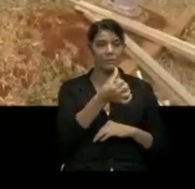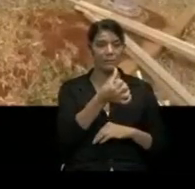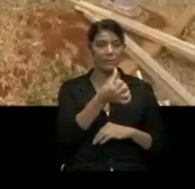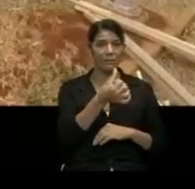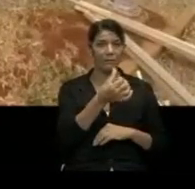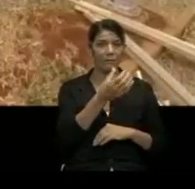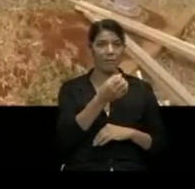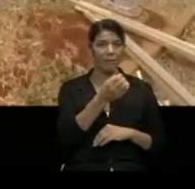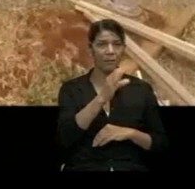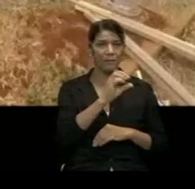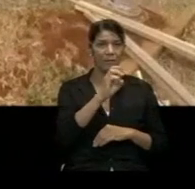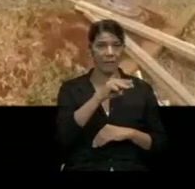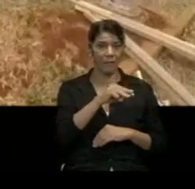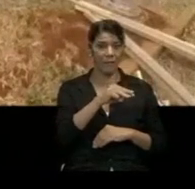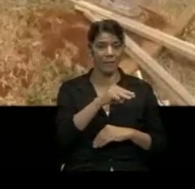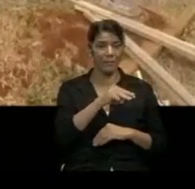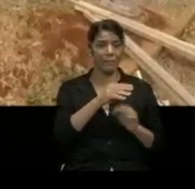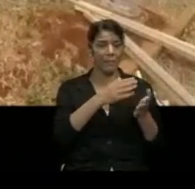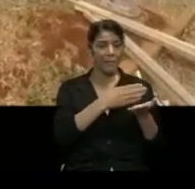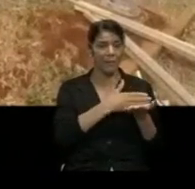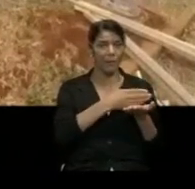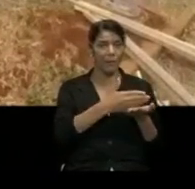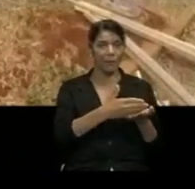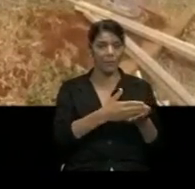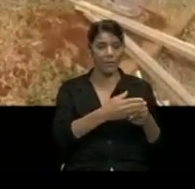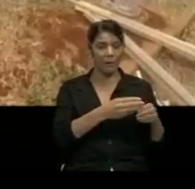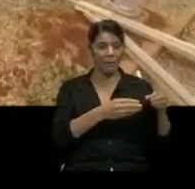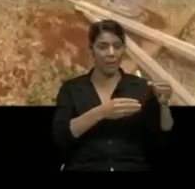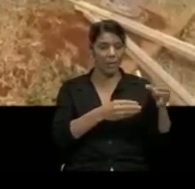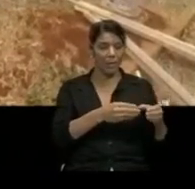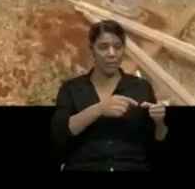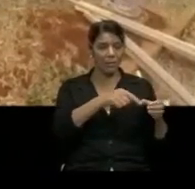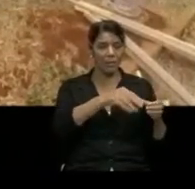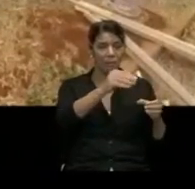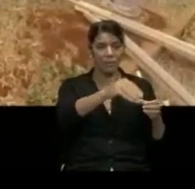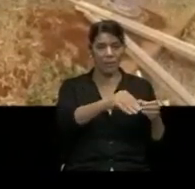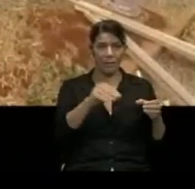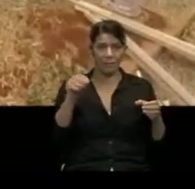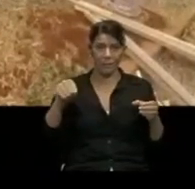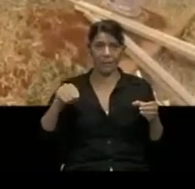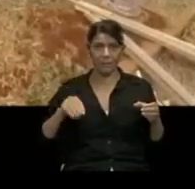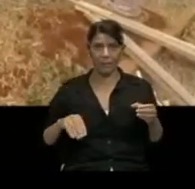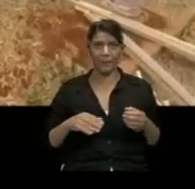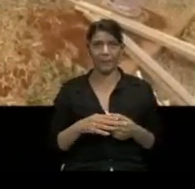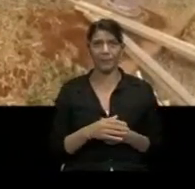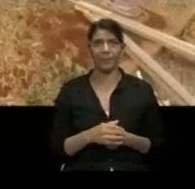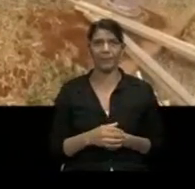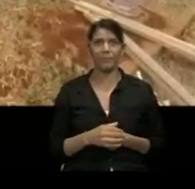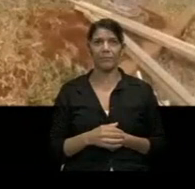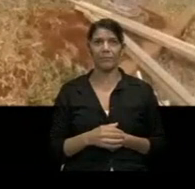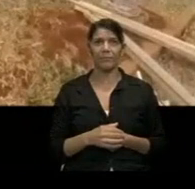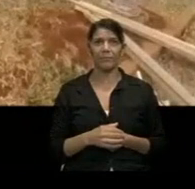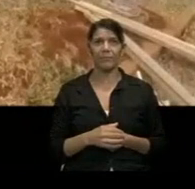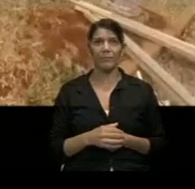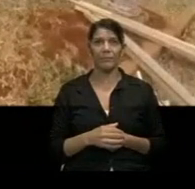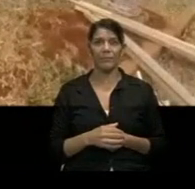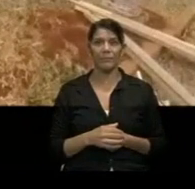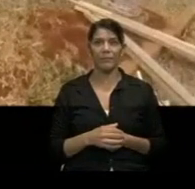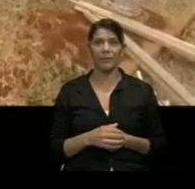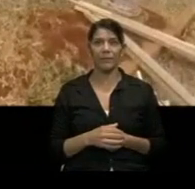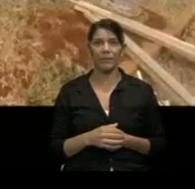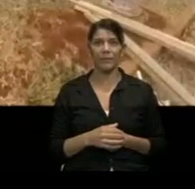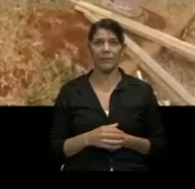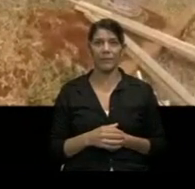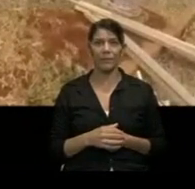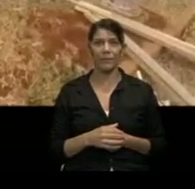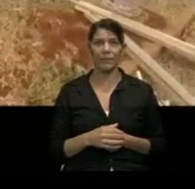né, para começar a locação. Então, acelerando o vídeo, o professor piqueteando, já devo ter martelado o dedo